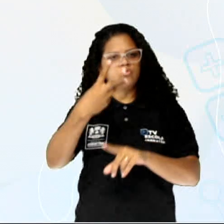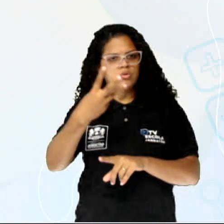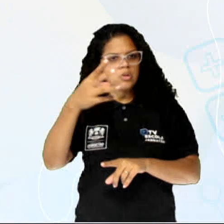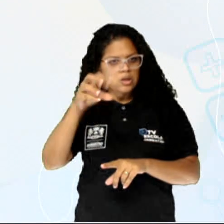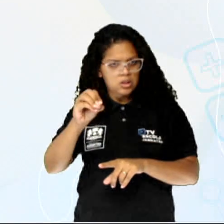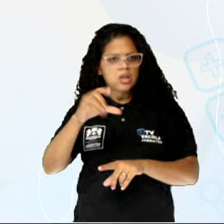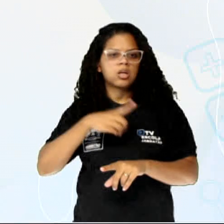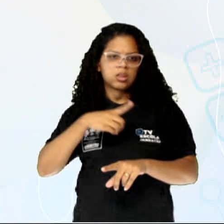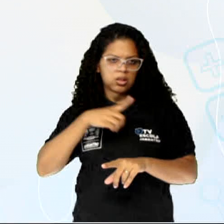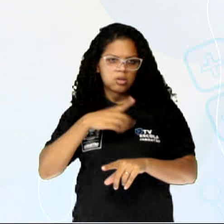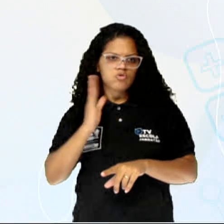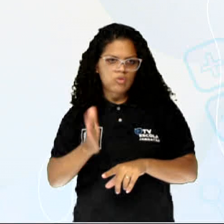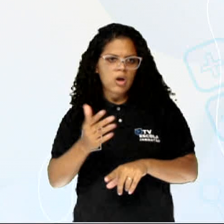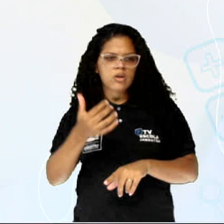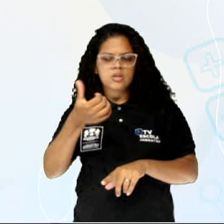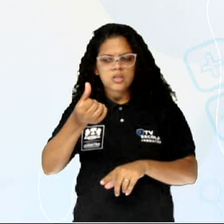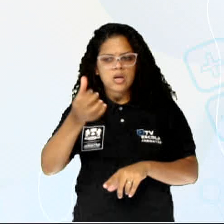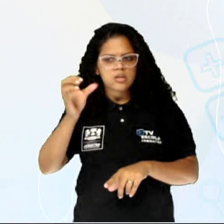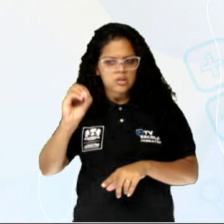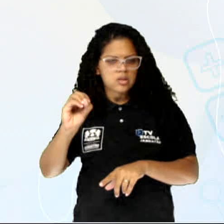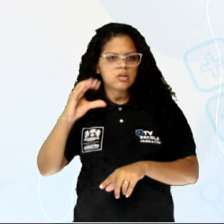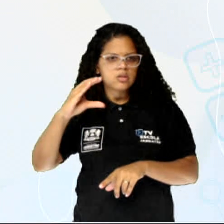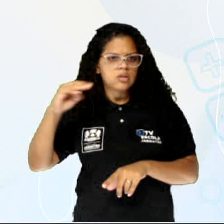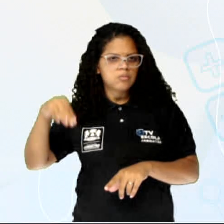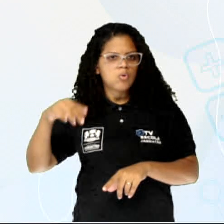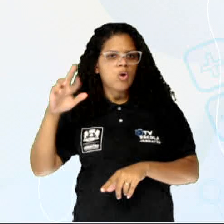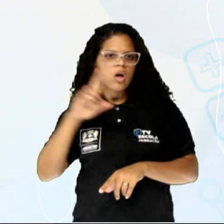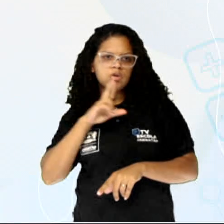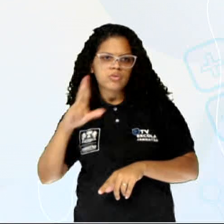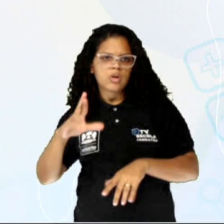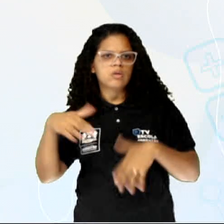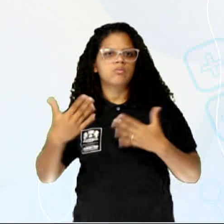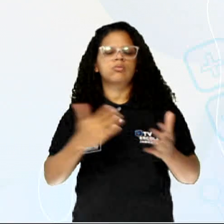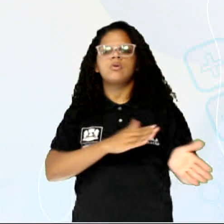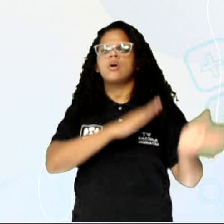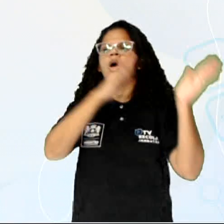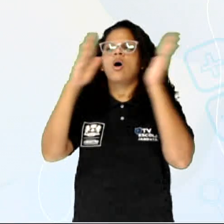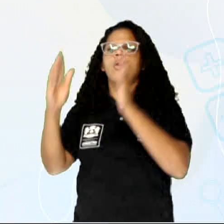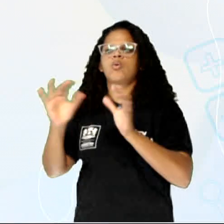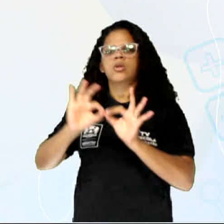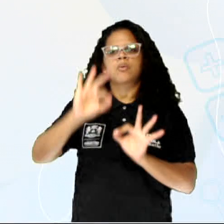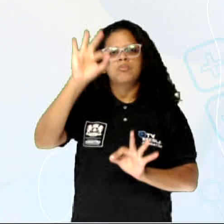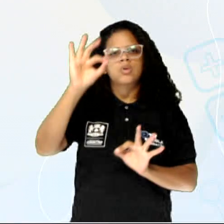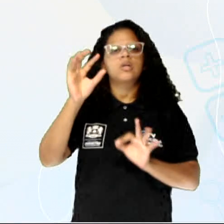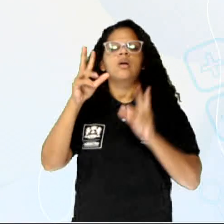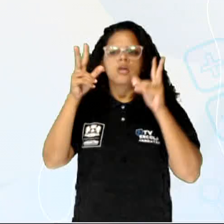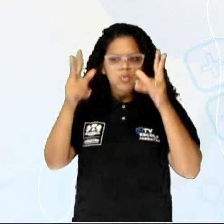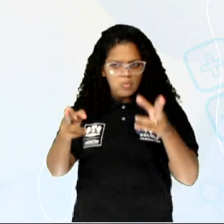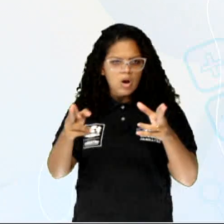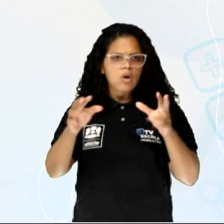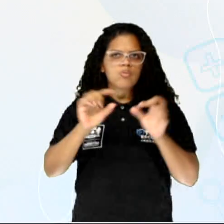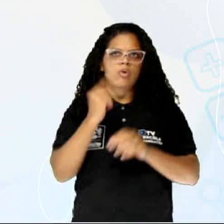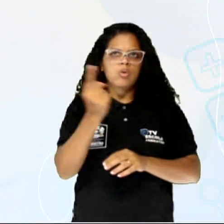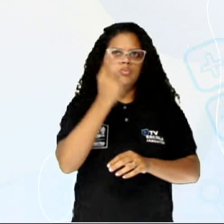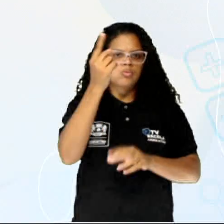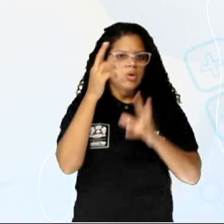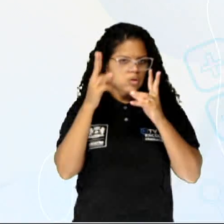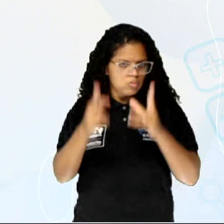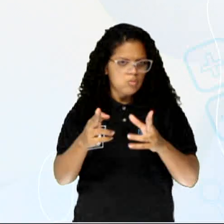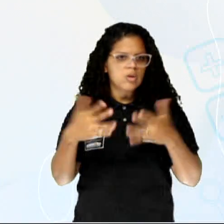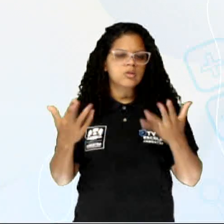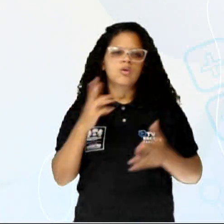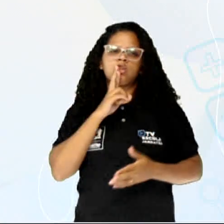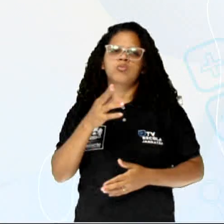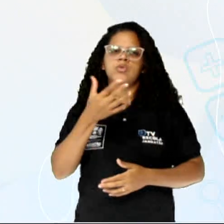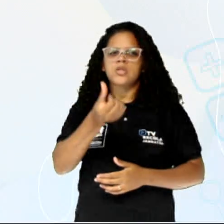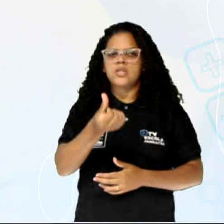tinha lá, vai dar 60. A outra pilha vai dar quanto? 60 também, porque tem a mesma altura. Então essa é a resposta,